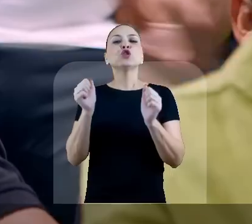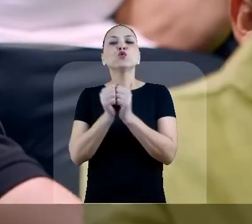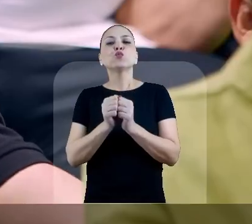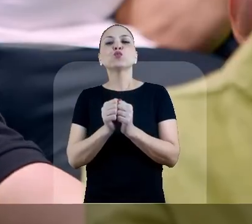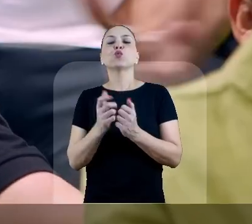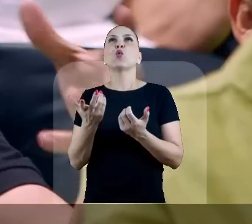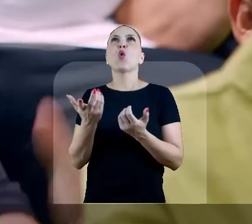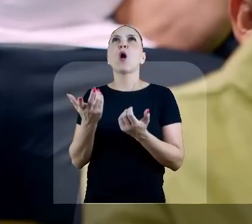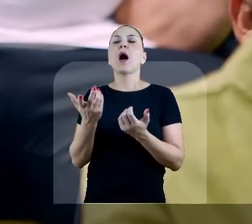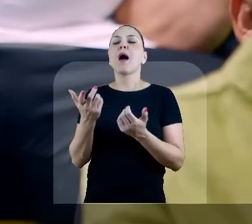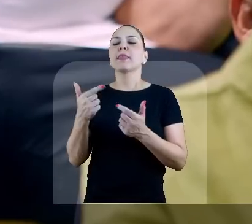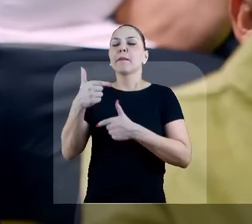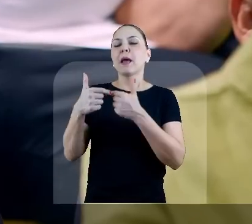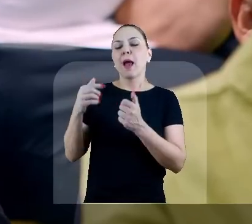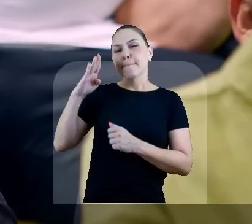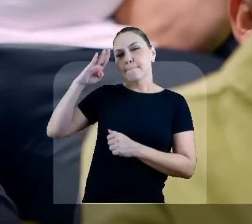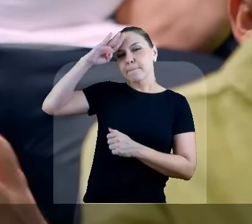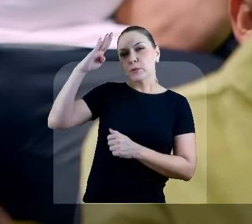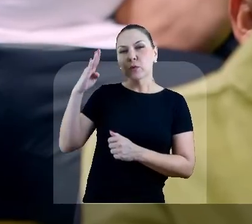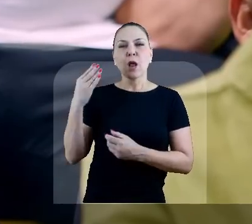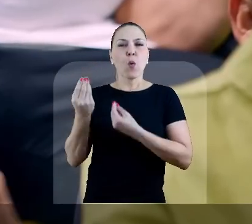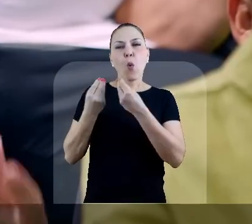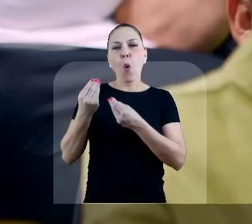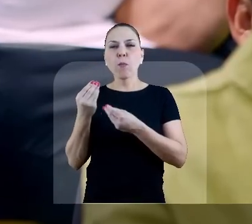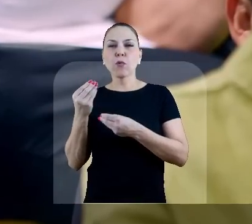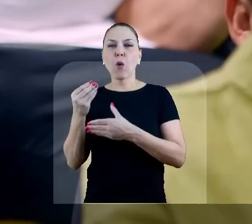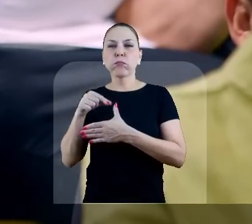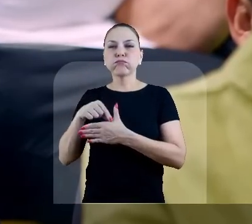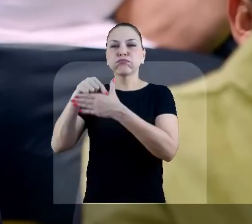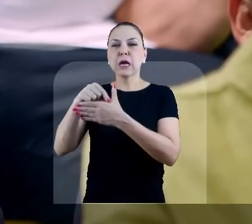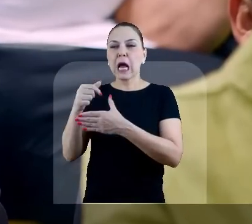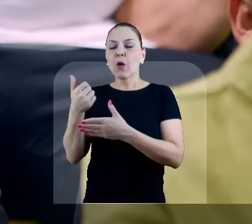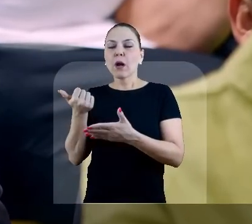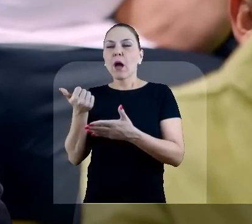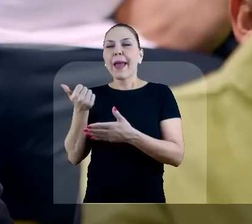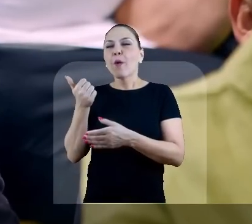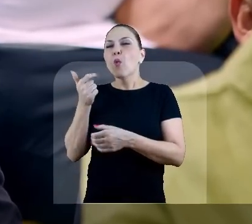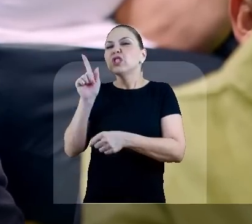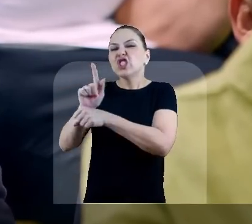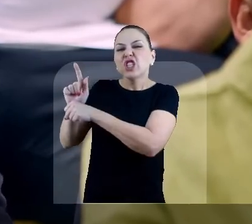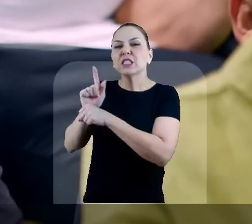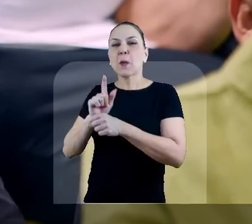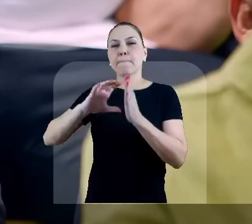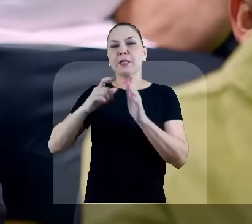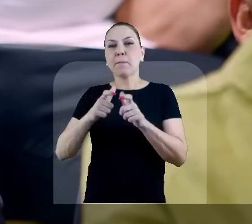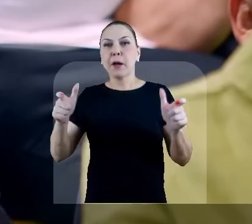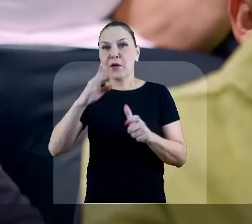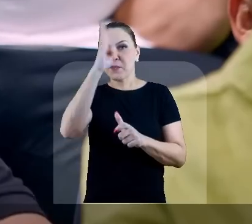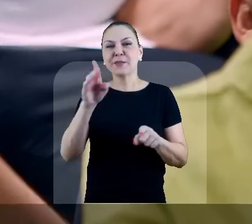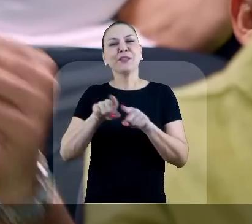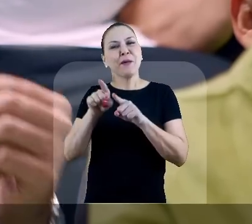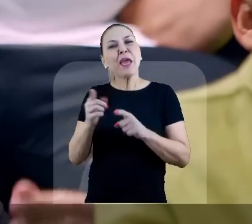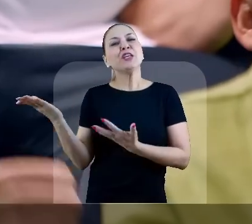junto com o presidente Bolsonaro, comandar o maior partido do Brasil, comandar agora o partido que vai ter a juventude mais engajada e